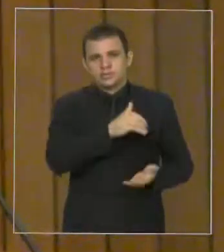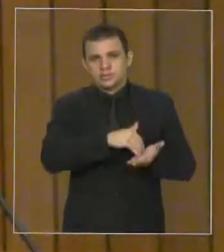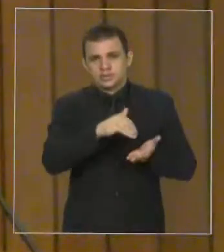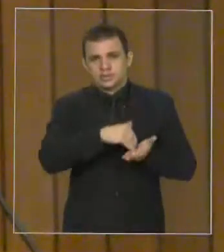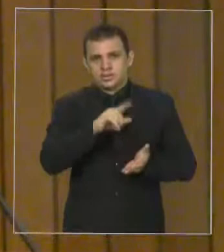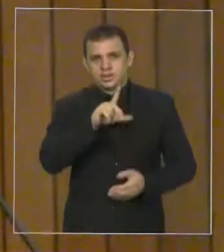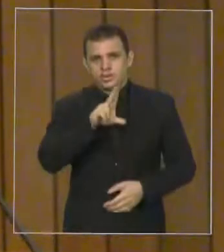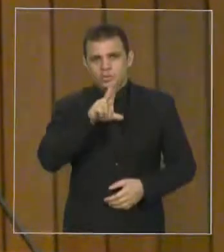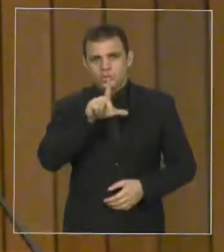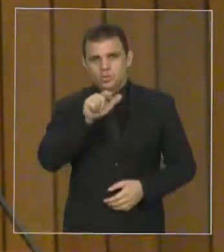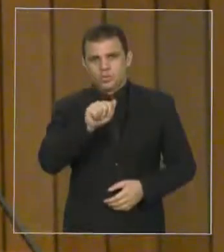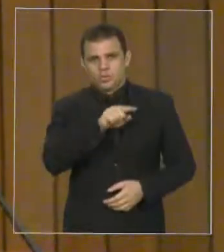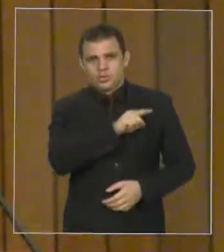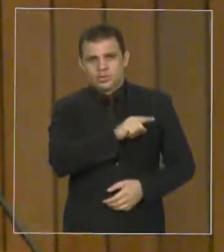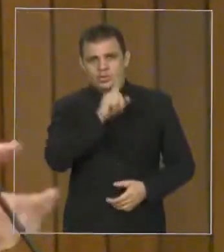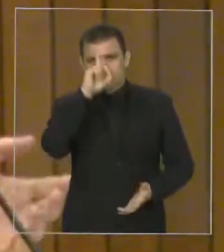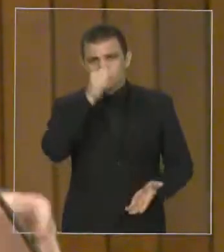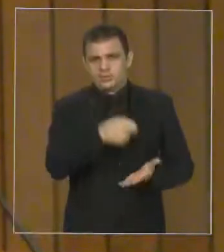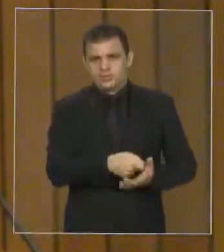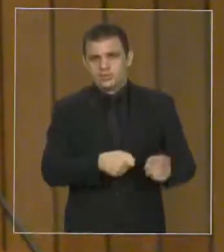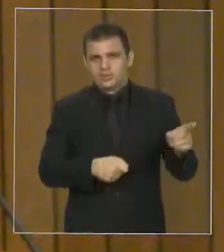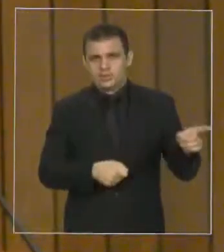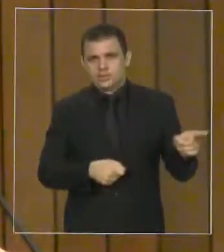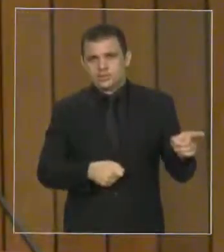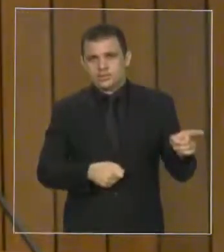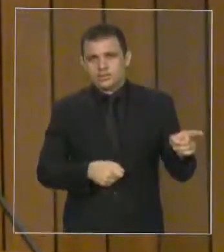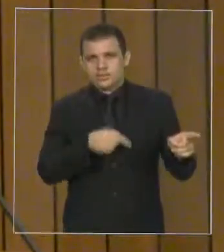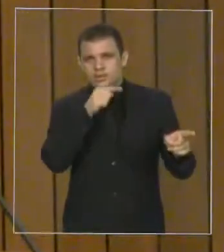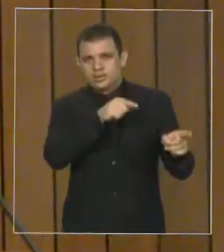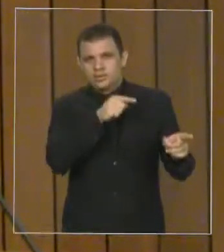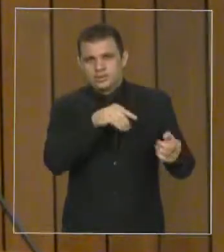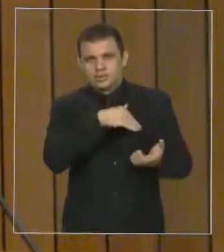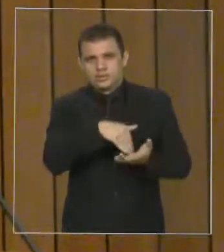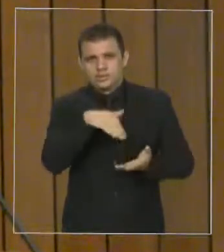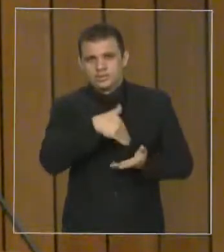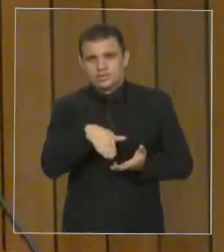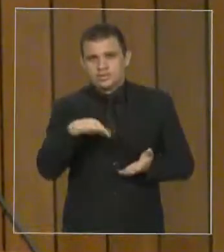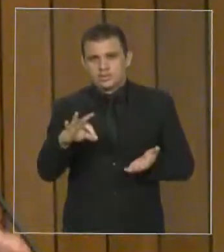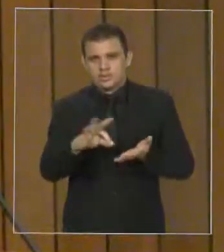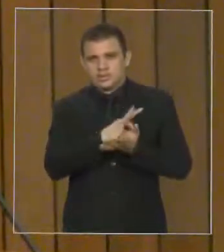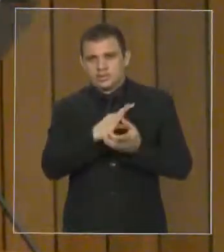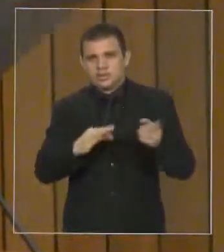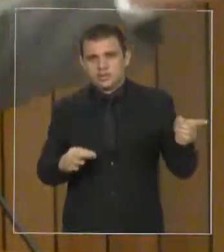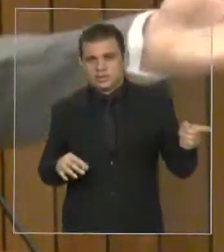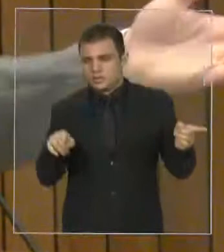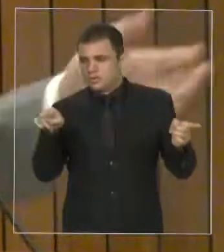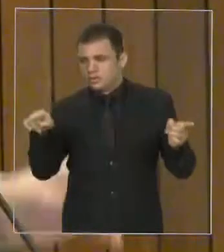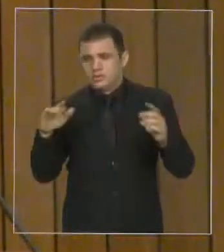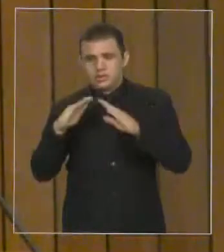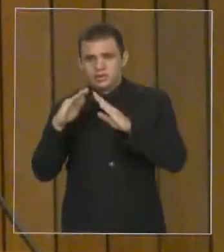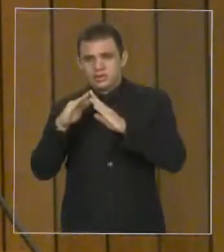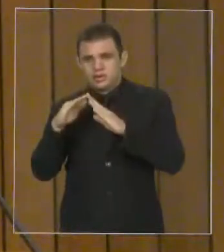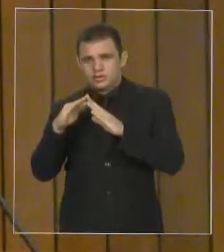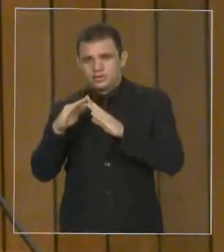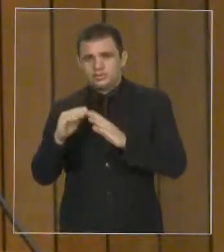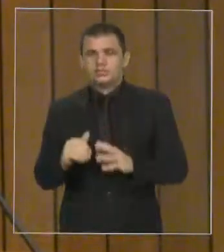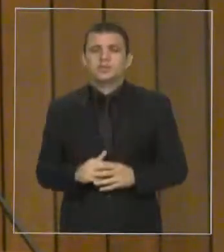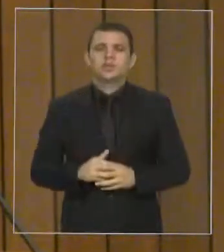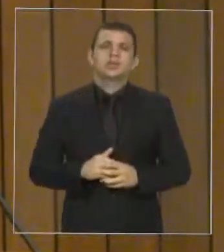que é a secretaria com quem foi feito o contrato, quem contratou o